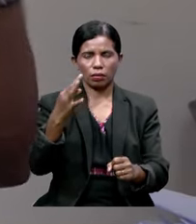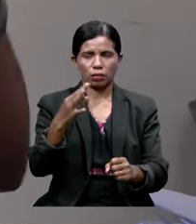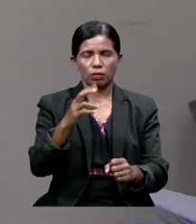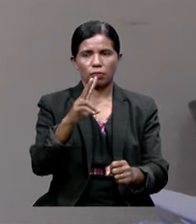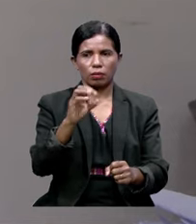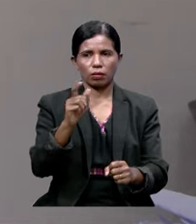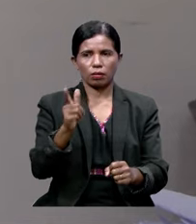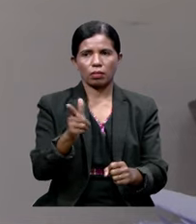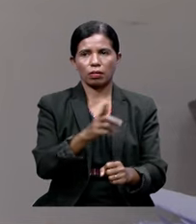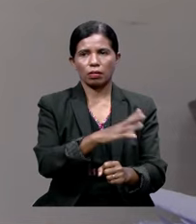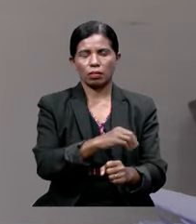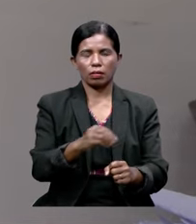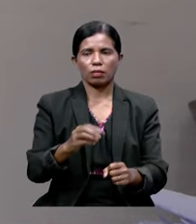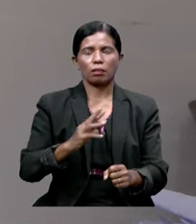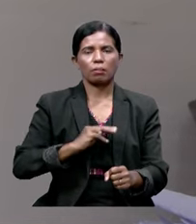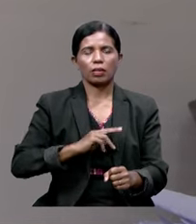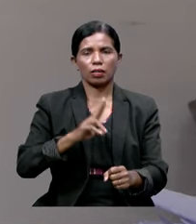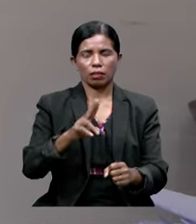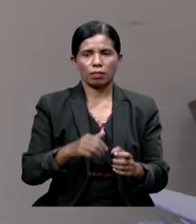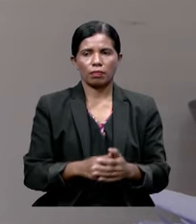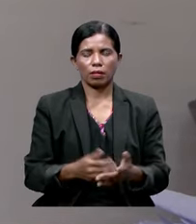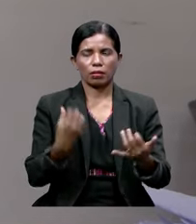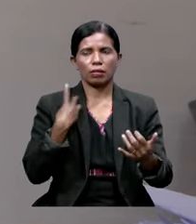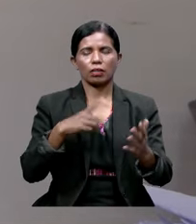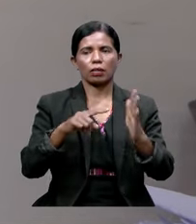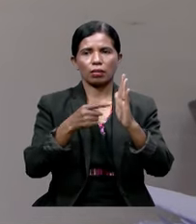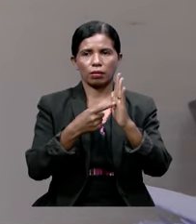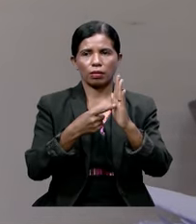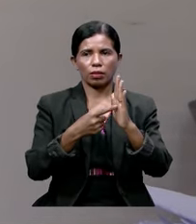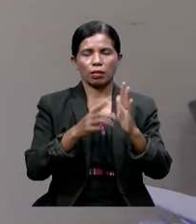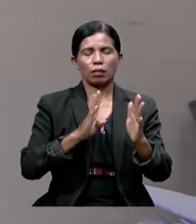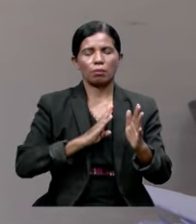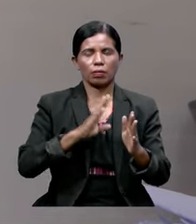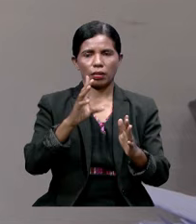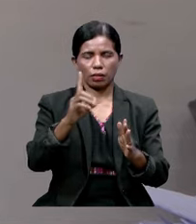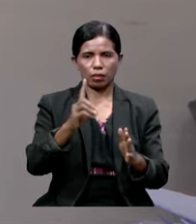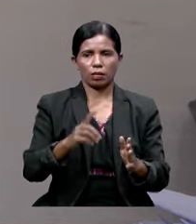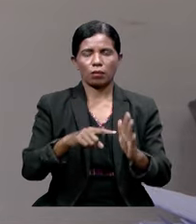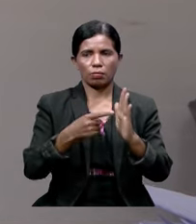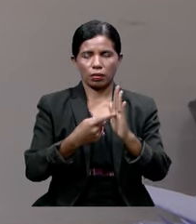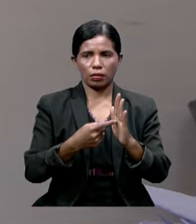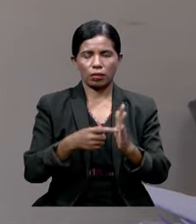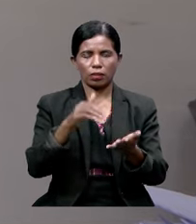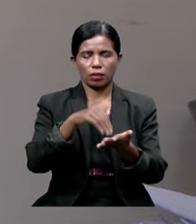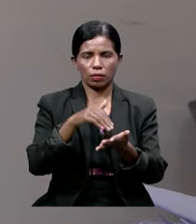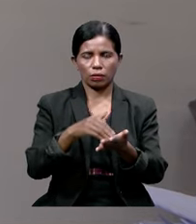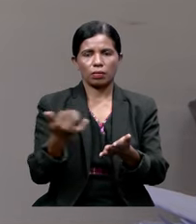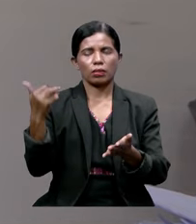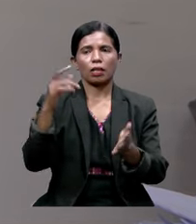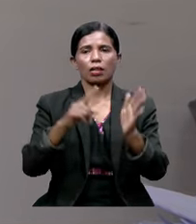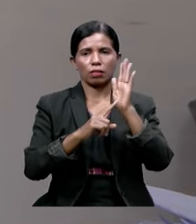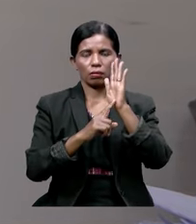2019-2021 né o Manleu invade. Agora ita rua ano ho se balidi começa. Estudo se irá tudo